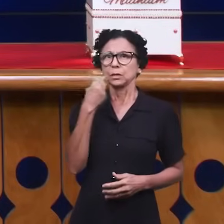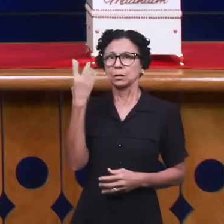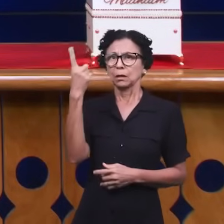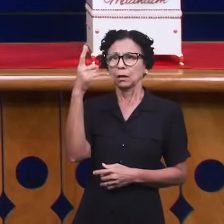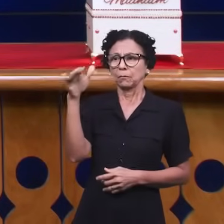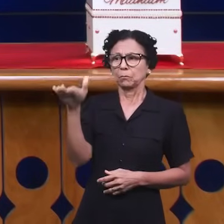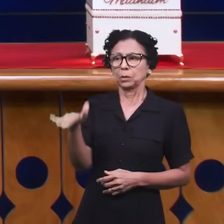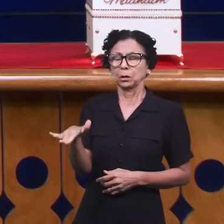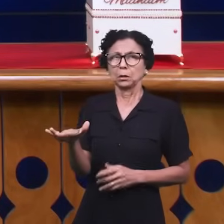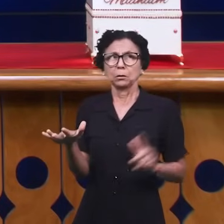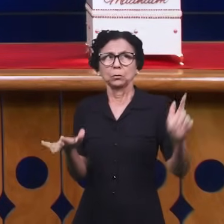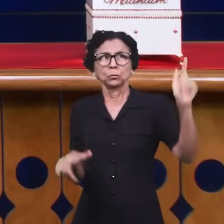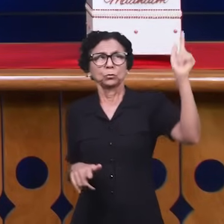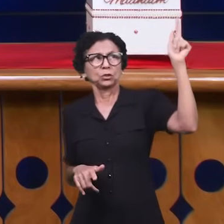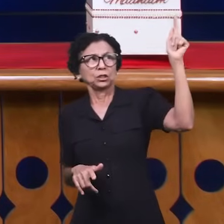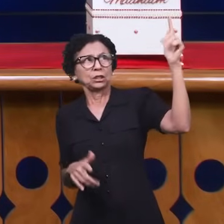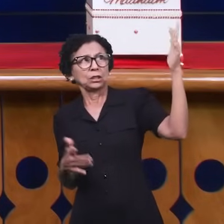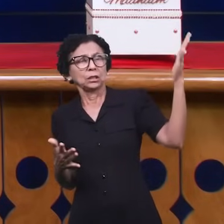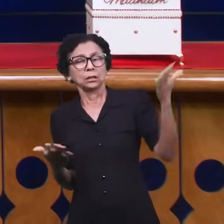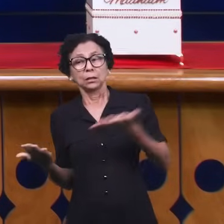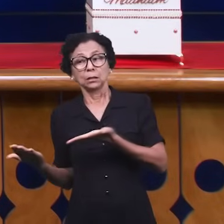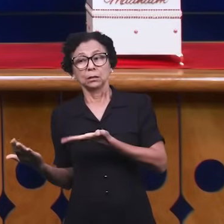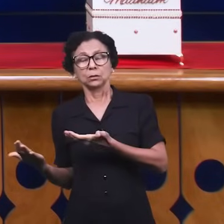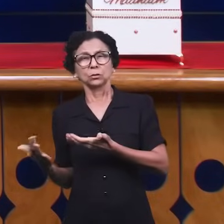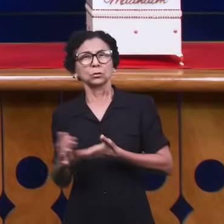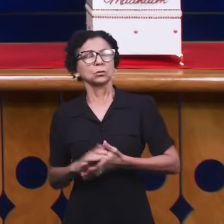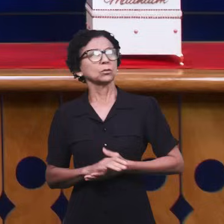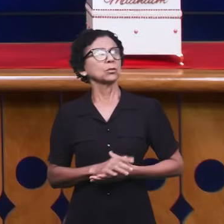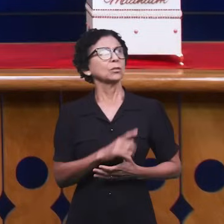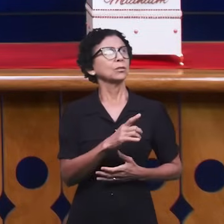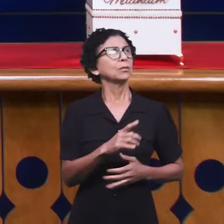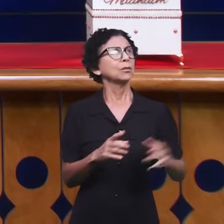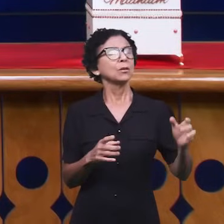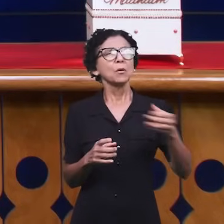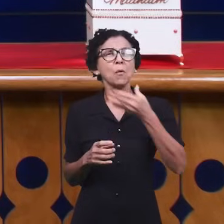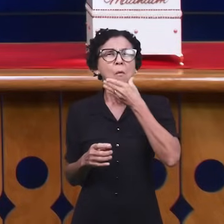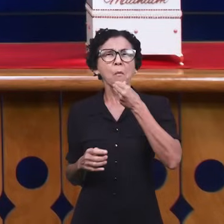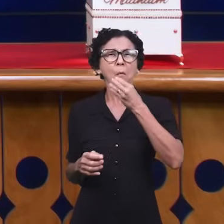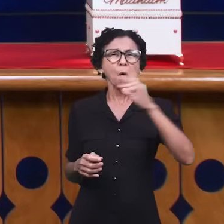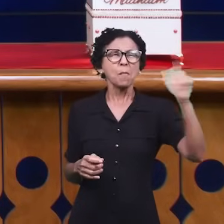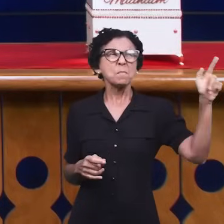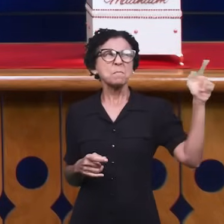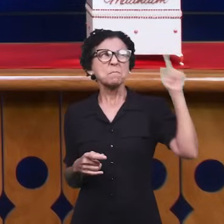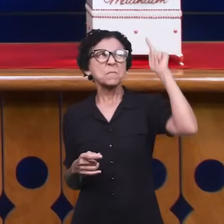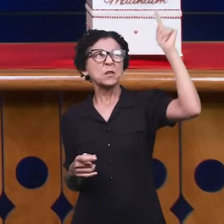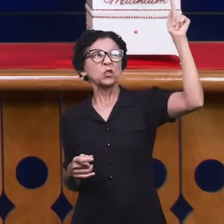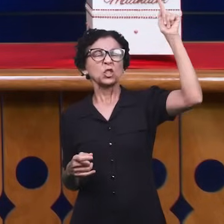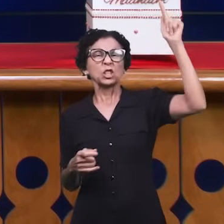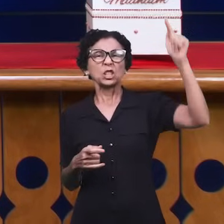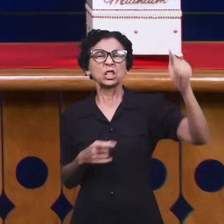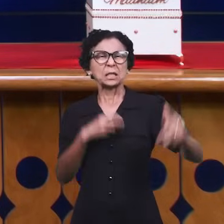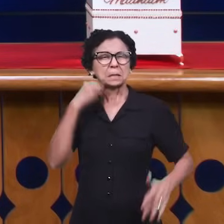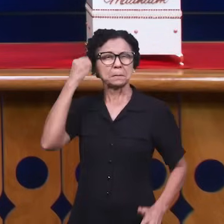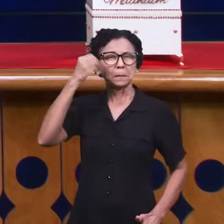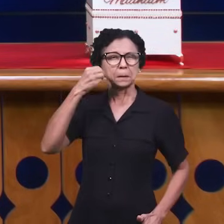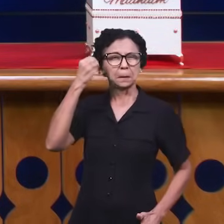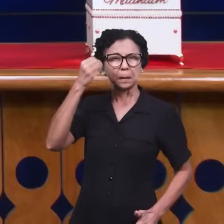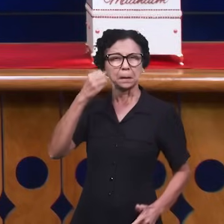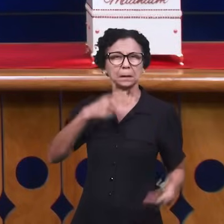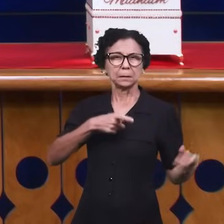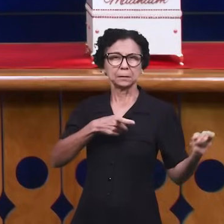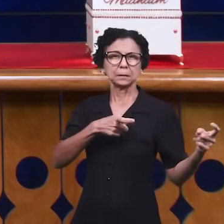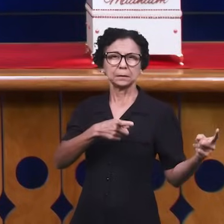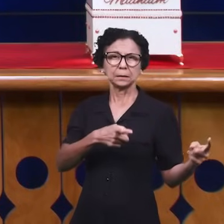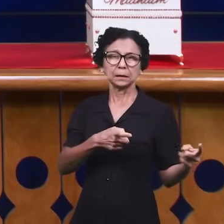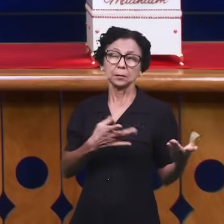impossível. Como que um jovem daquele ia enfrentar um homem tão experimentado na guerra? Numa forma